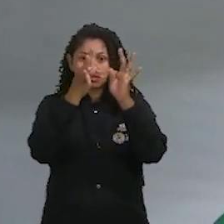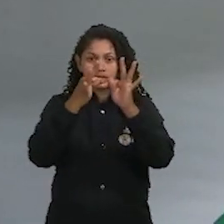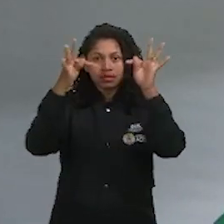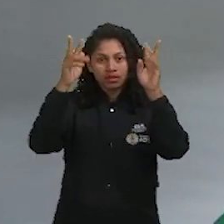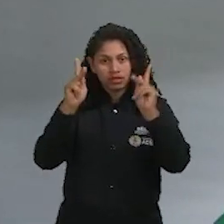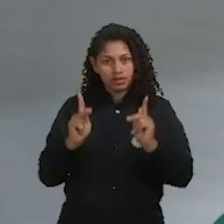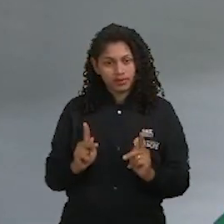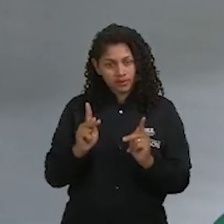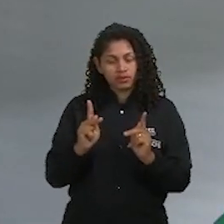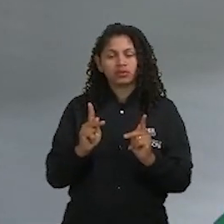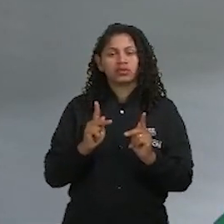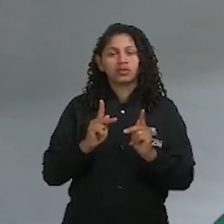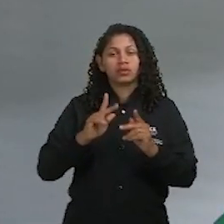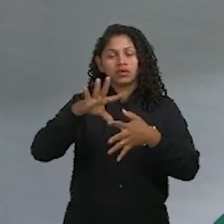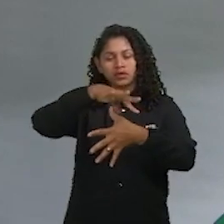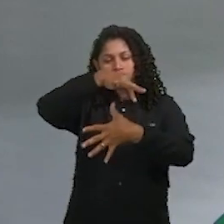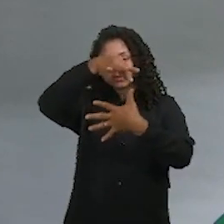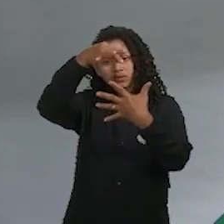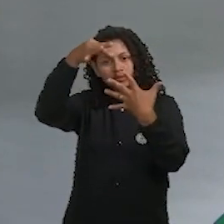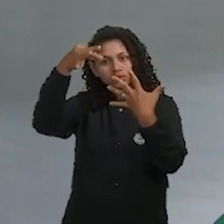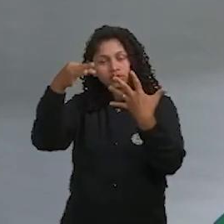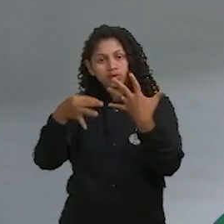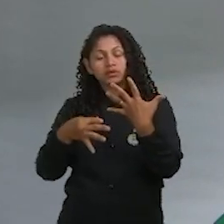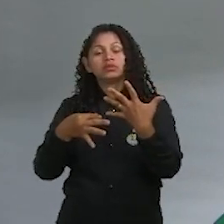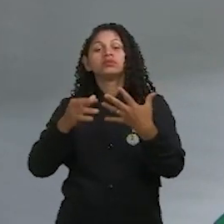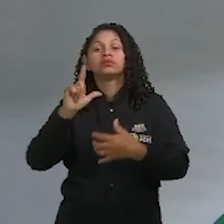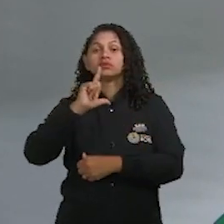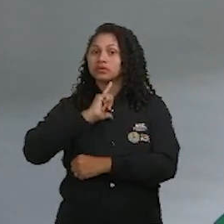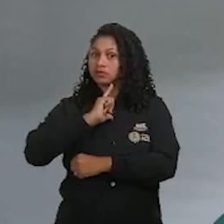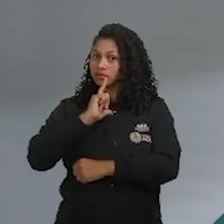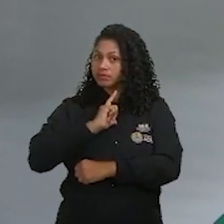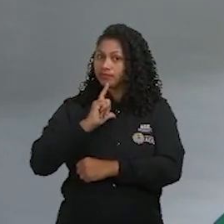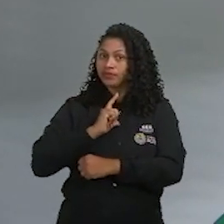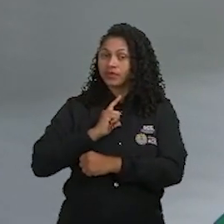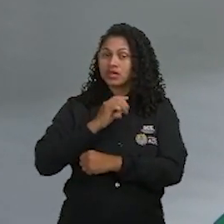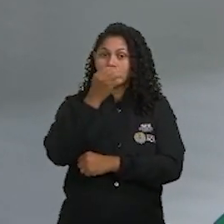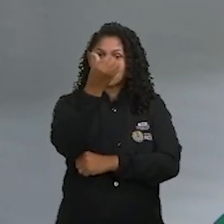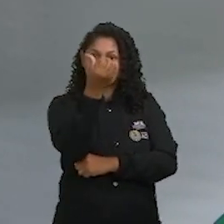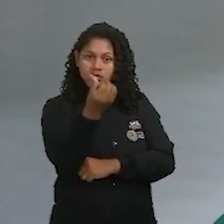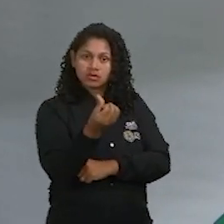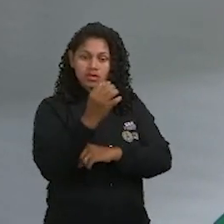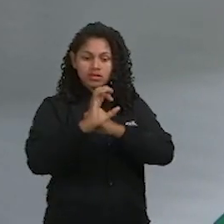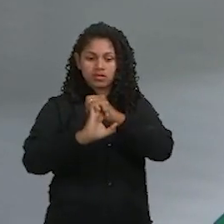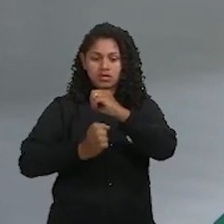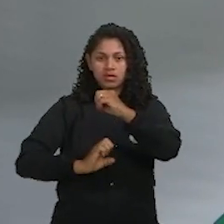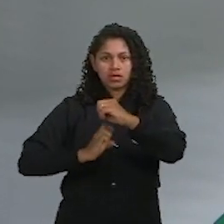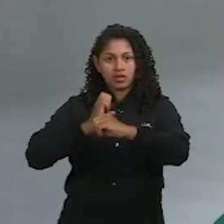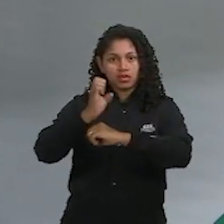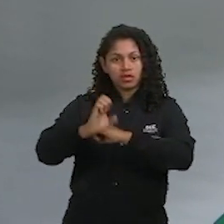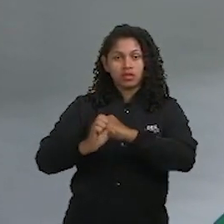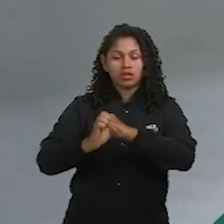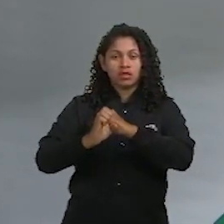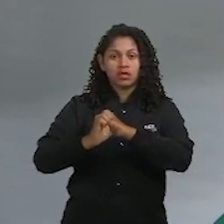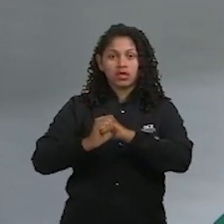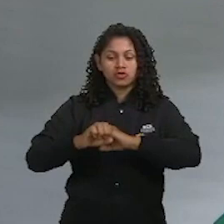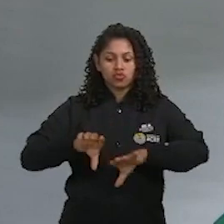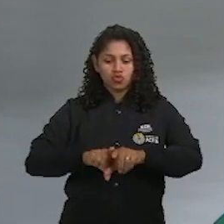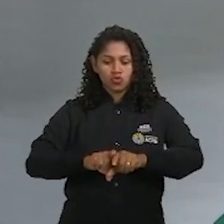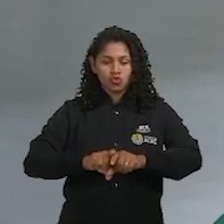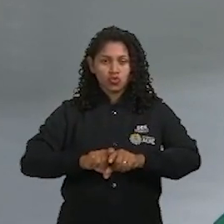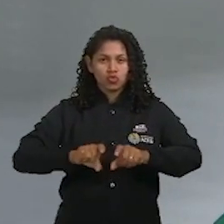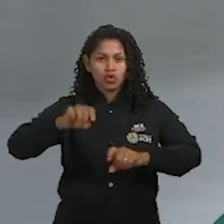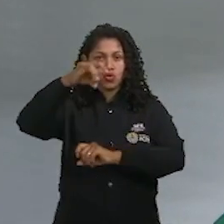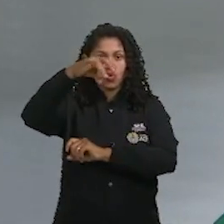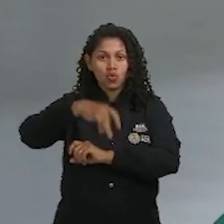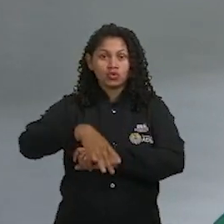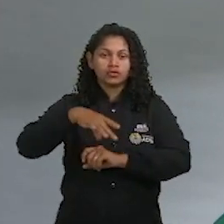os elementos que estão no grupo 16, eles possuem 6 elétrons na sua última camada. Isso quer